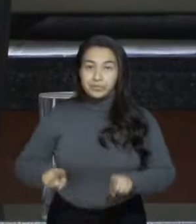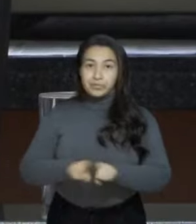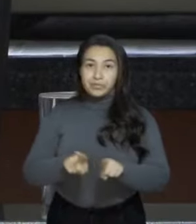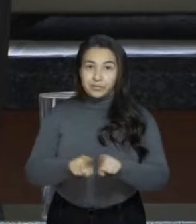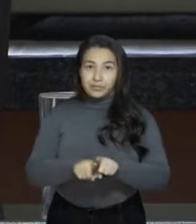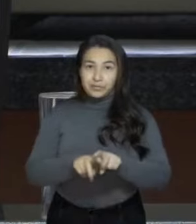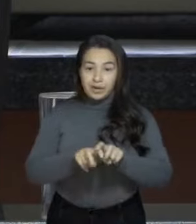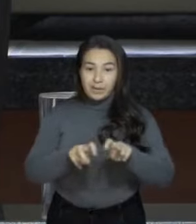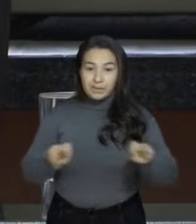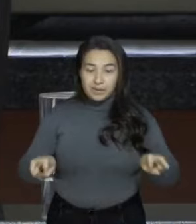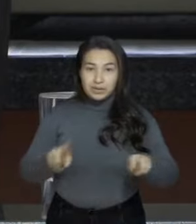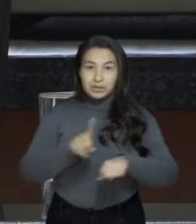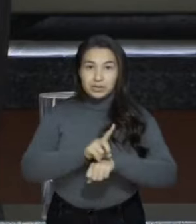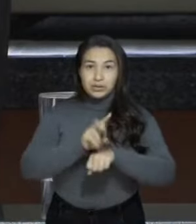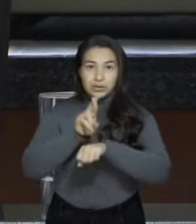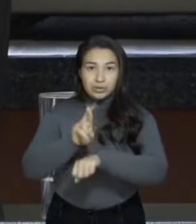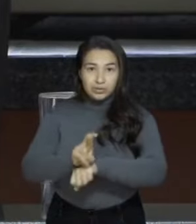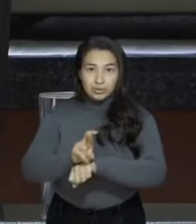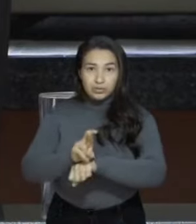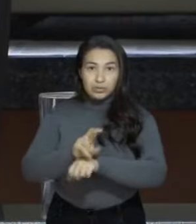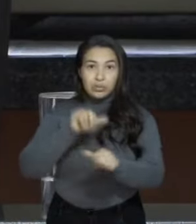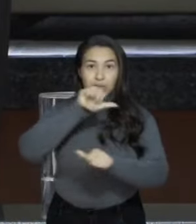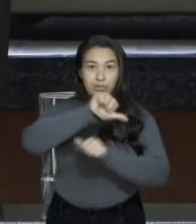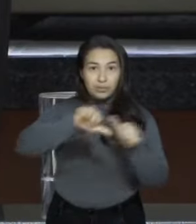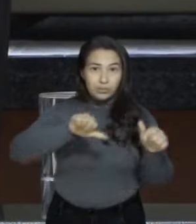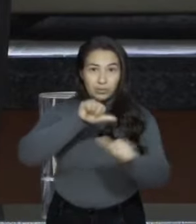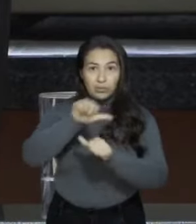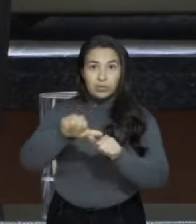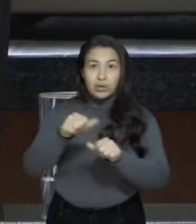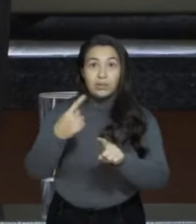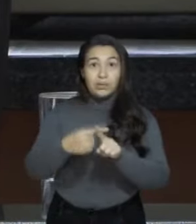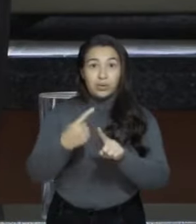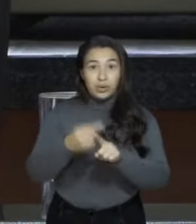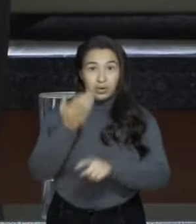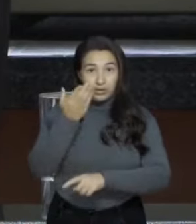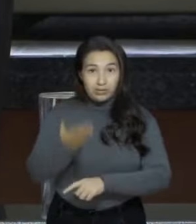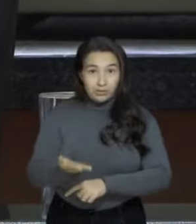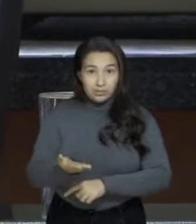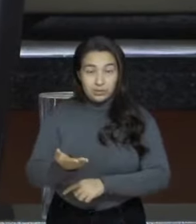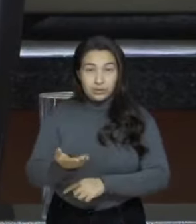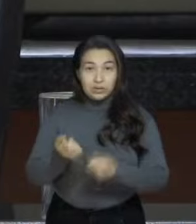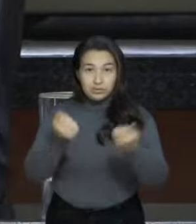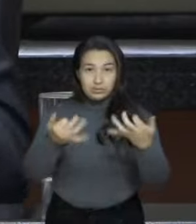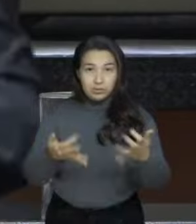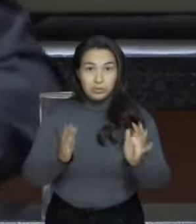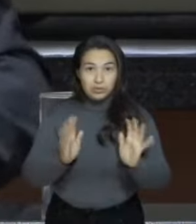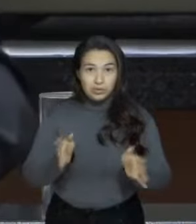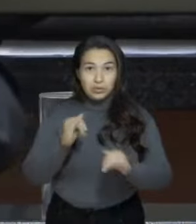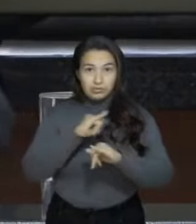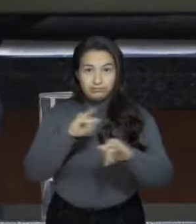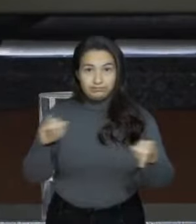desta casa para que proceda a mudança que vossa excelência faz a referência